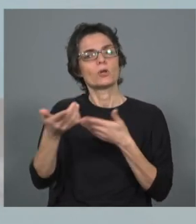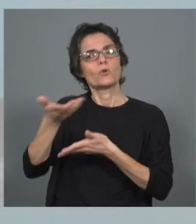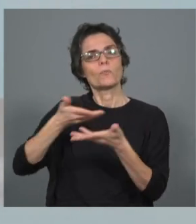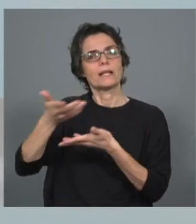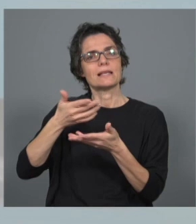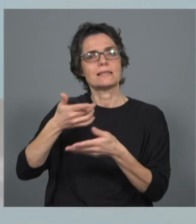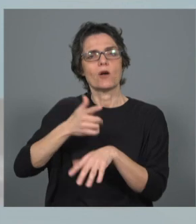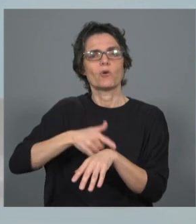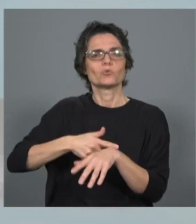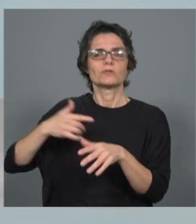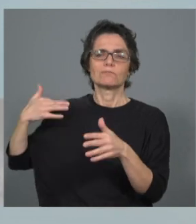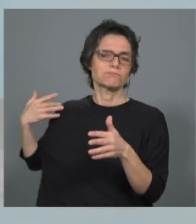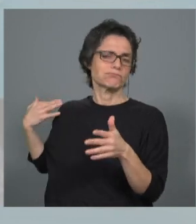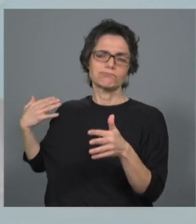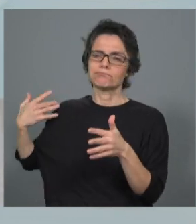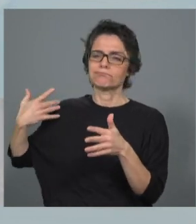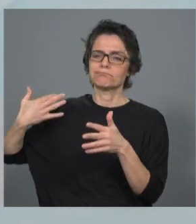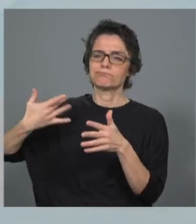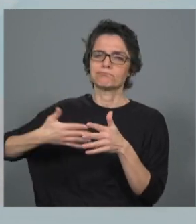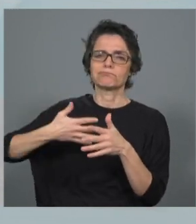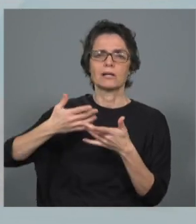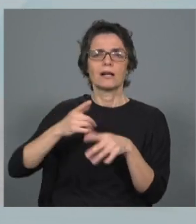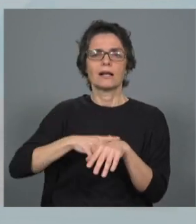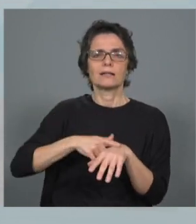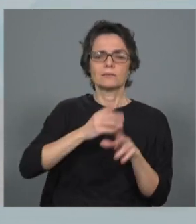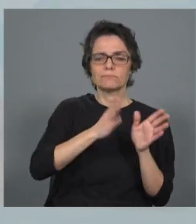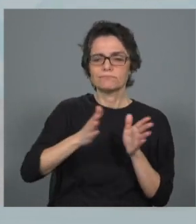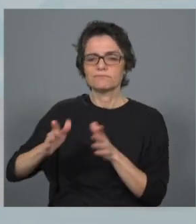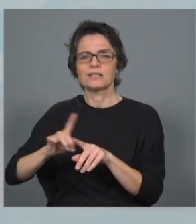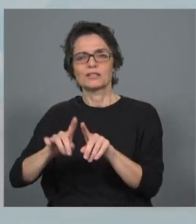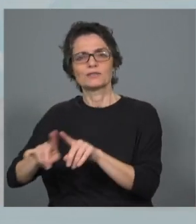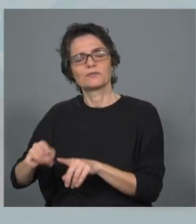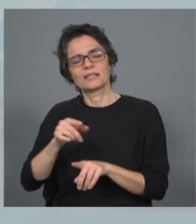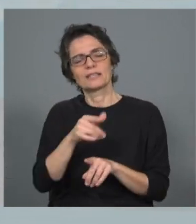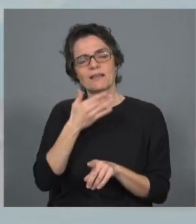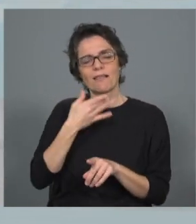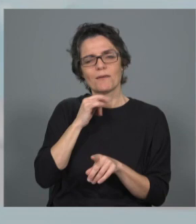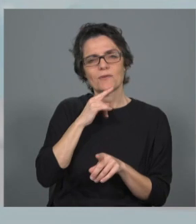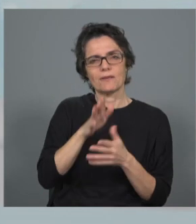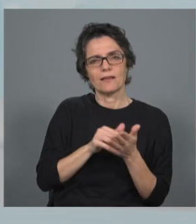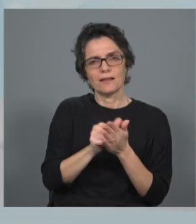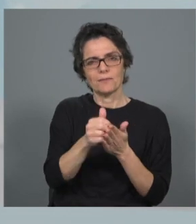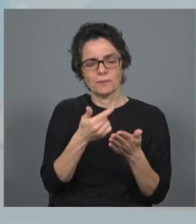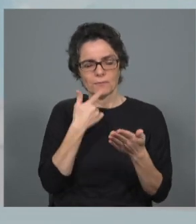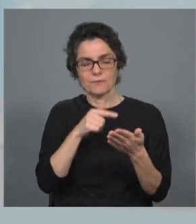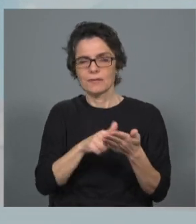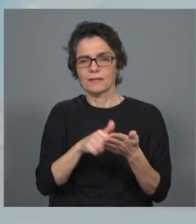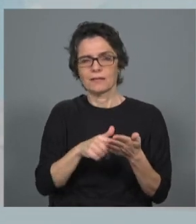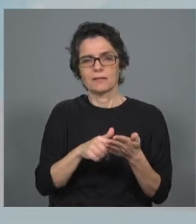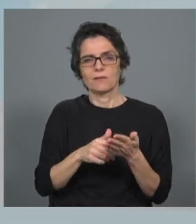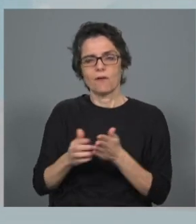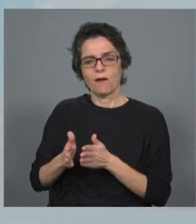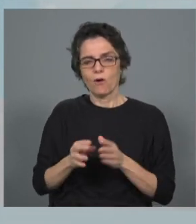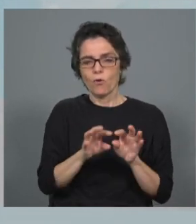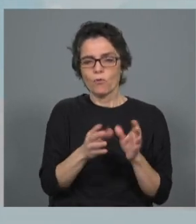disperso pelas épocas. E também por isso nos ajuda a reconhecer na Bíblia uma linhagem crente, não apenas